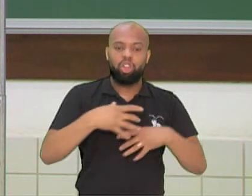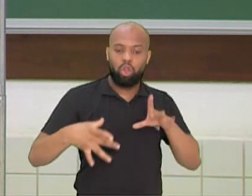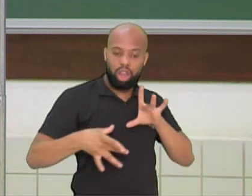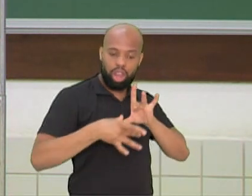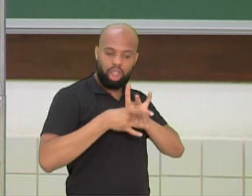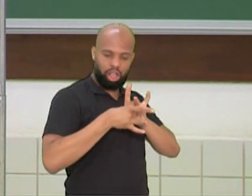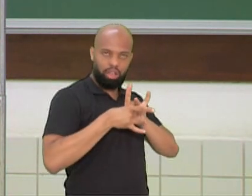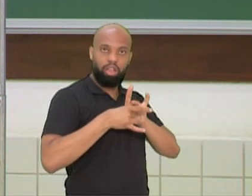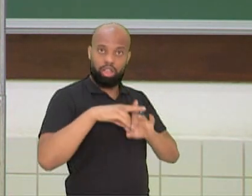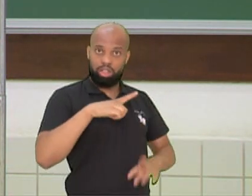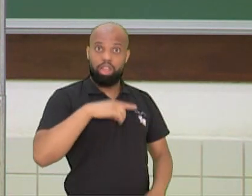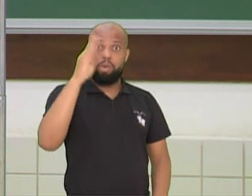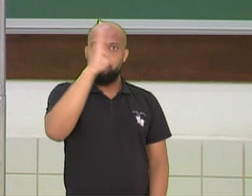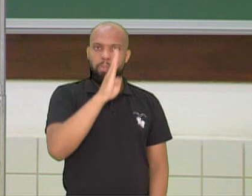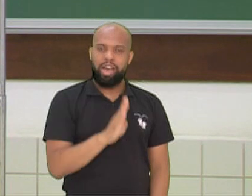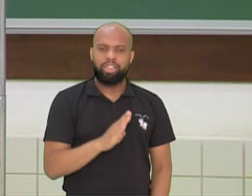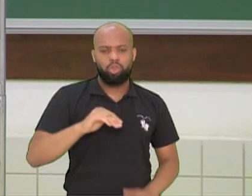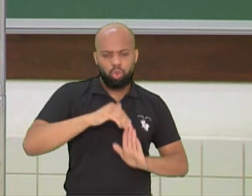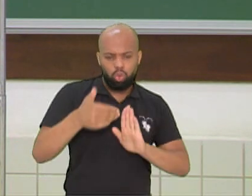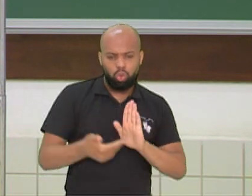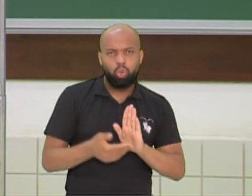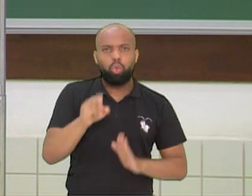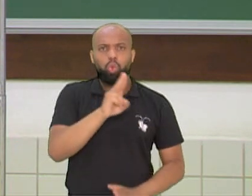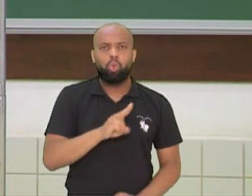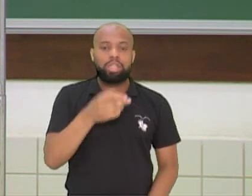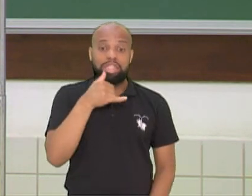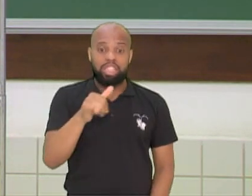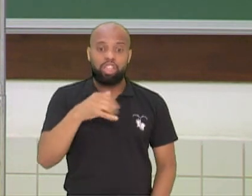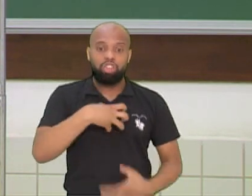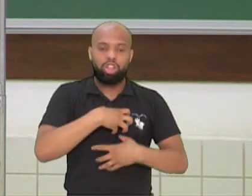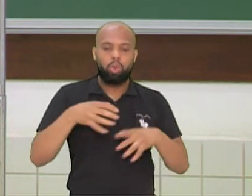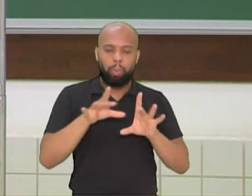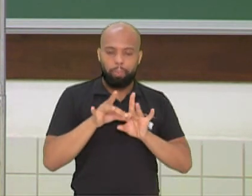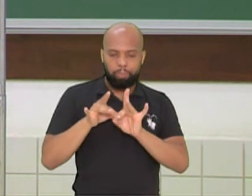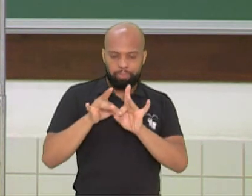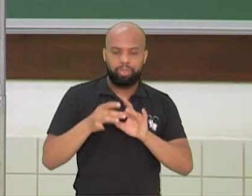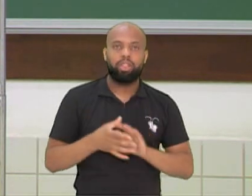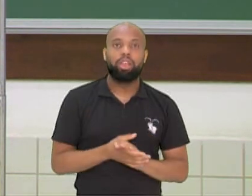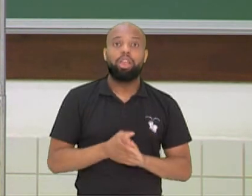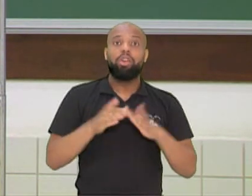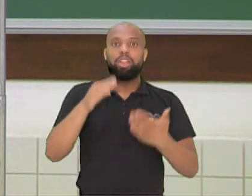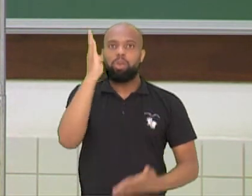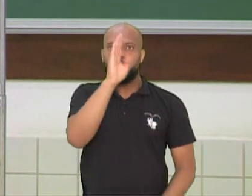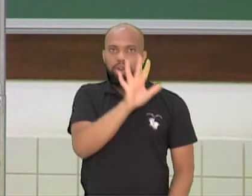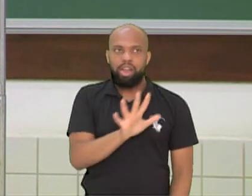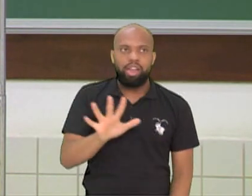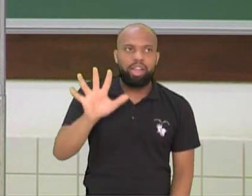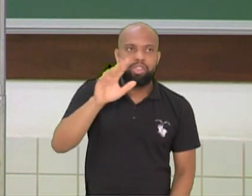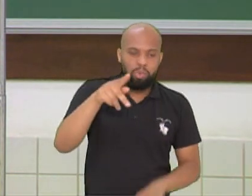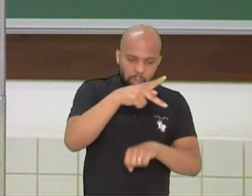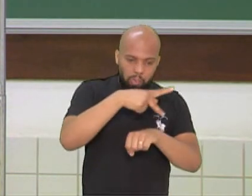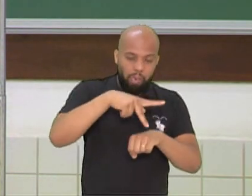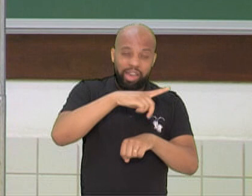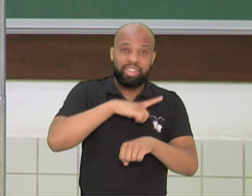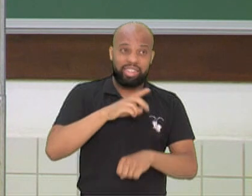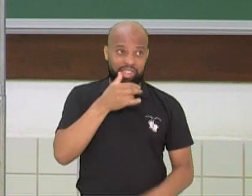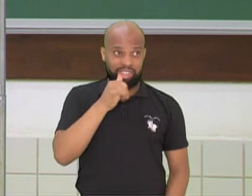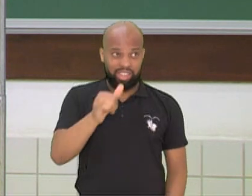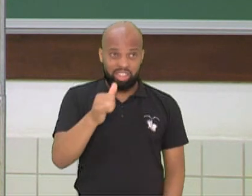né? Então, o Brasil todo produz energia de forma integrada. O Brasil ele é um país que tem uma matriz